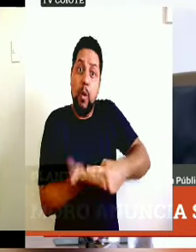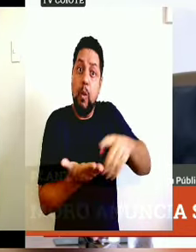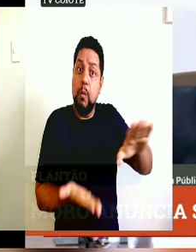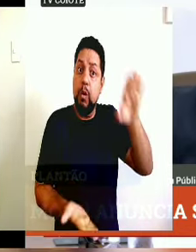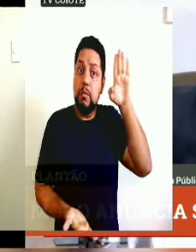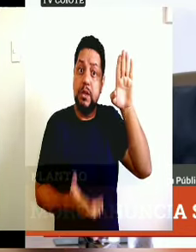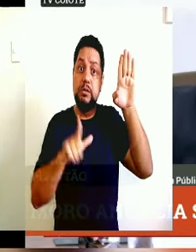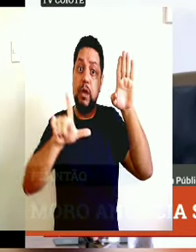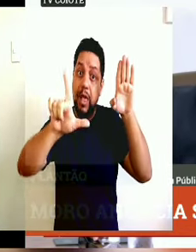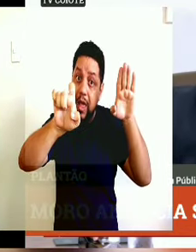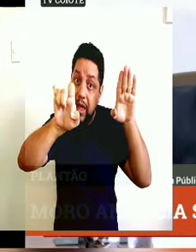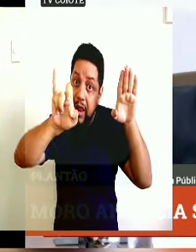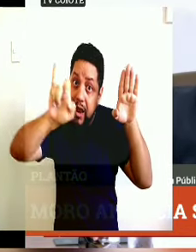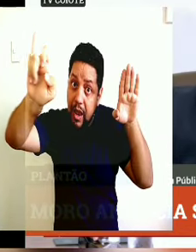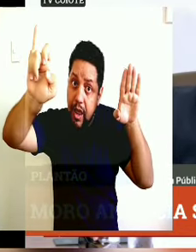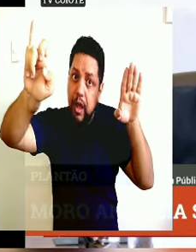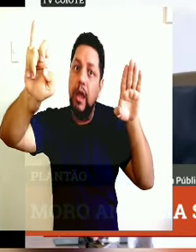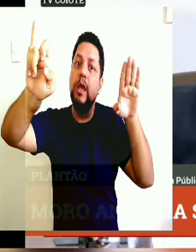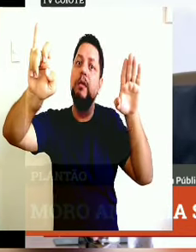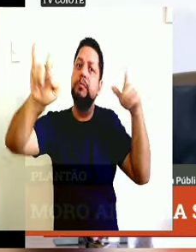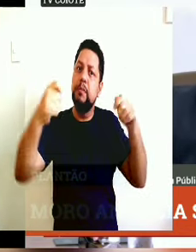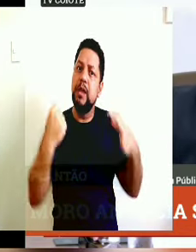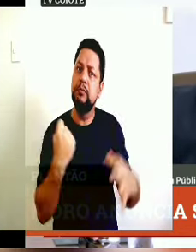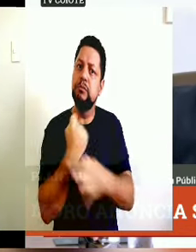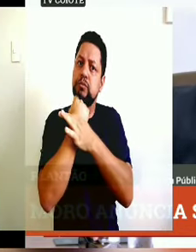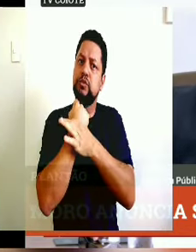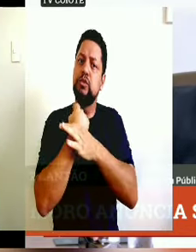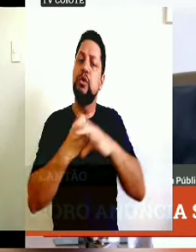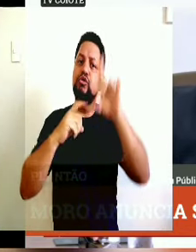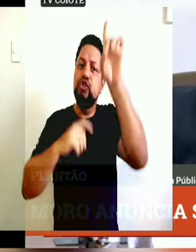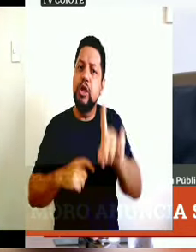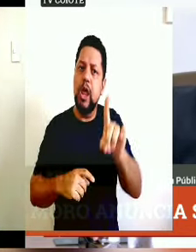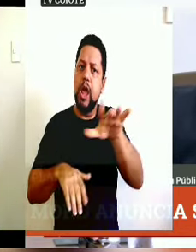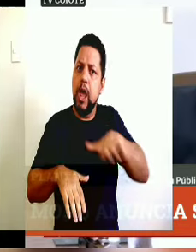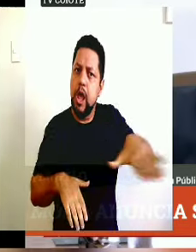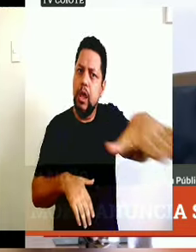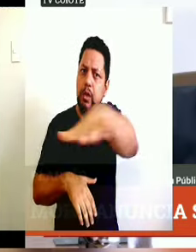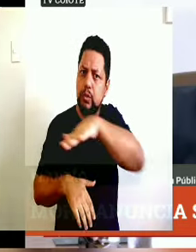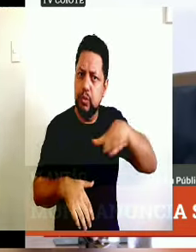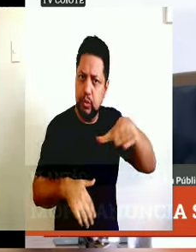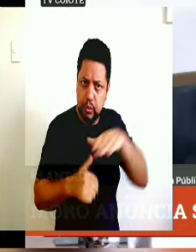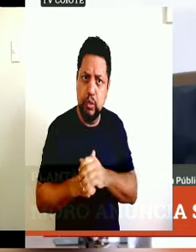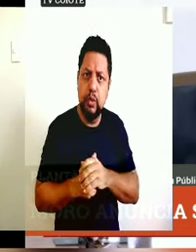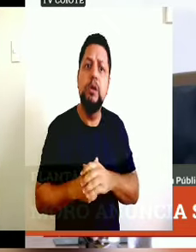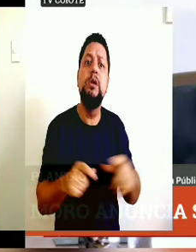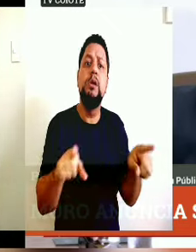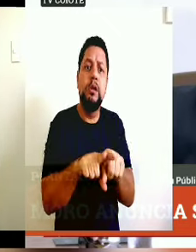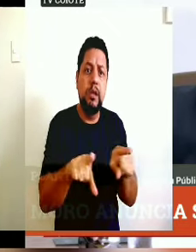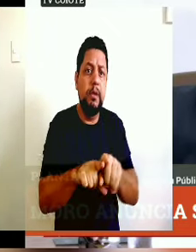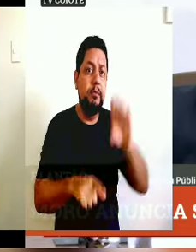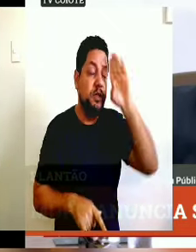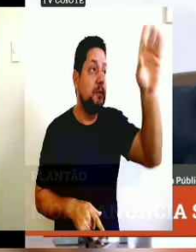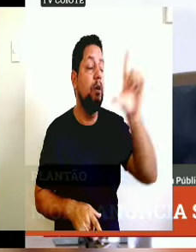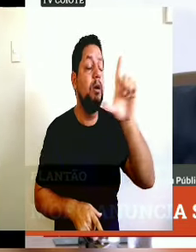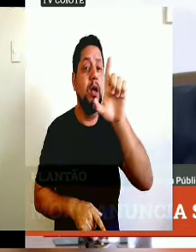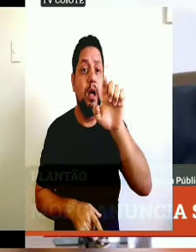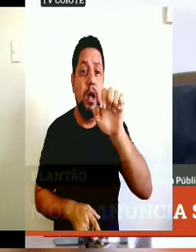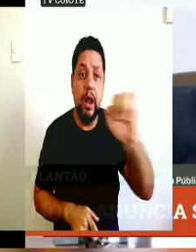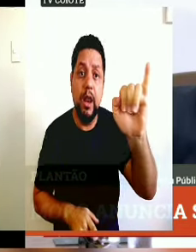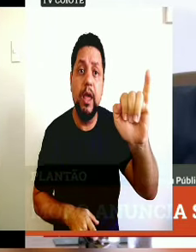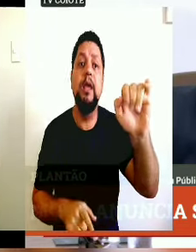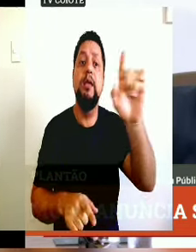lei, com o rule of law, e é ter impacto também, na minha opinião, na própria efetividade da